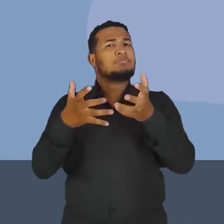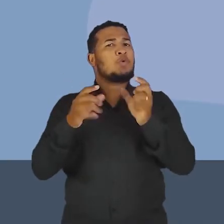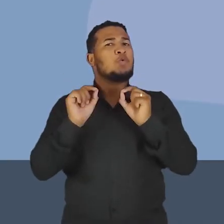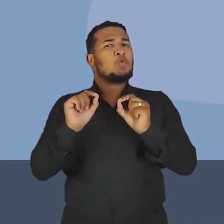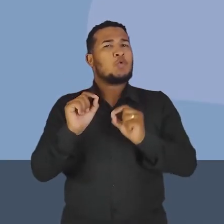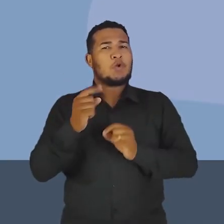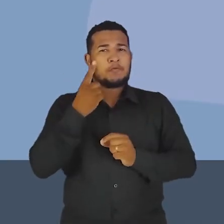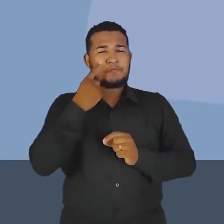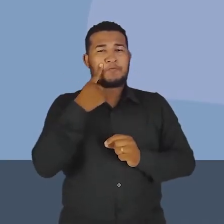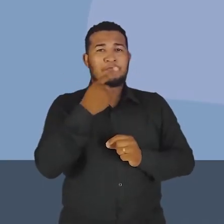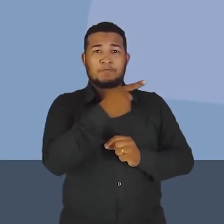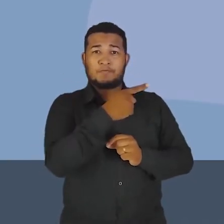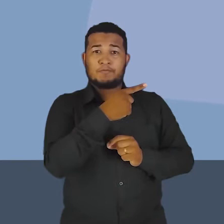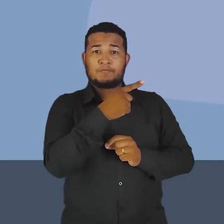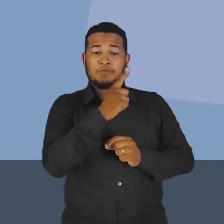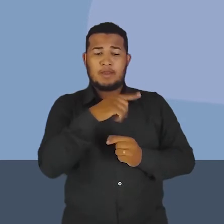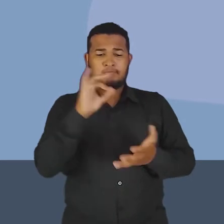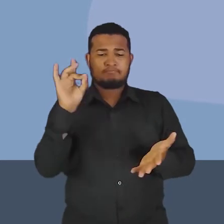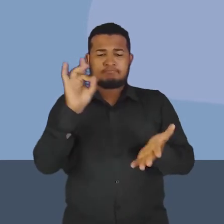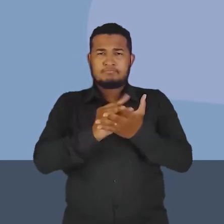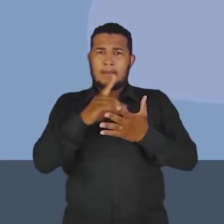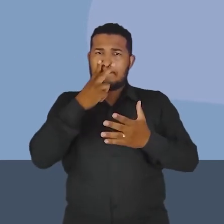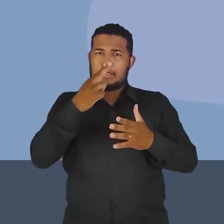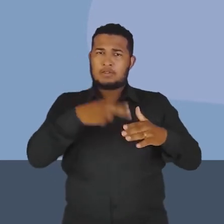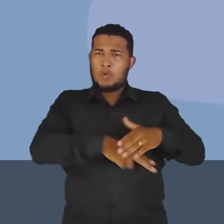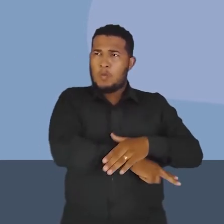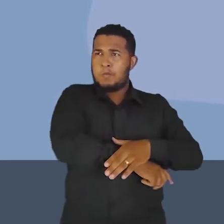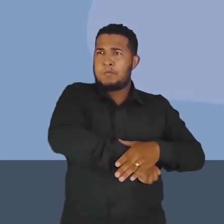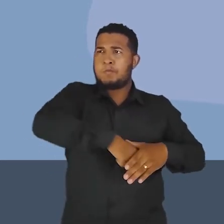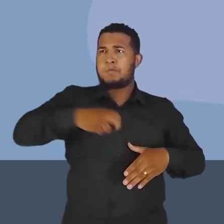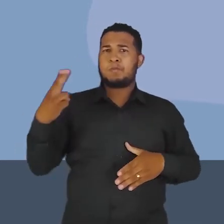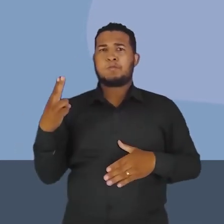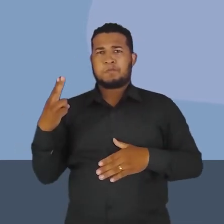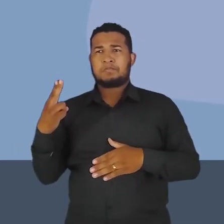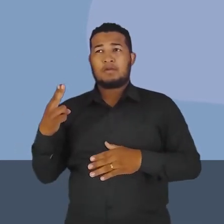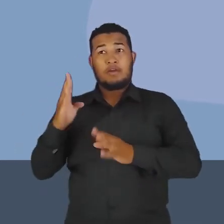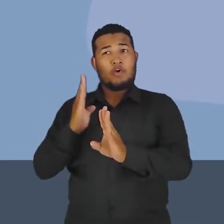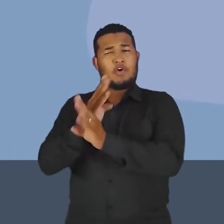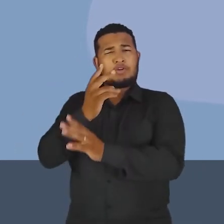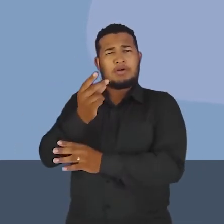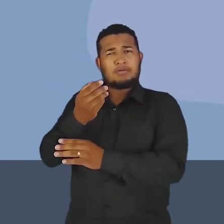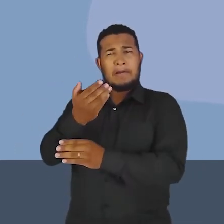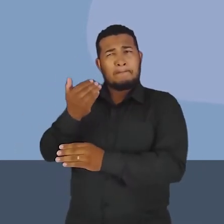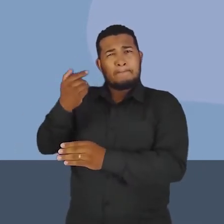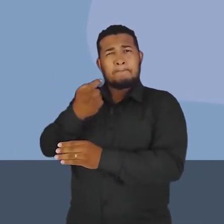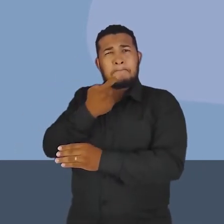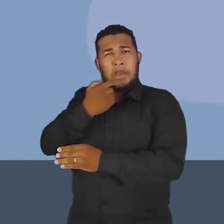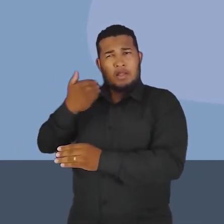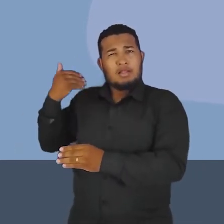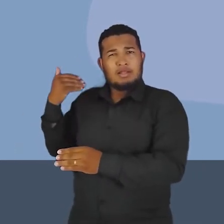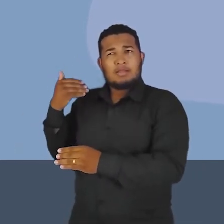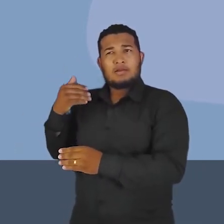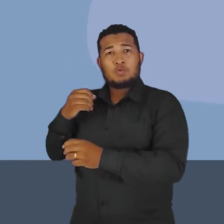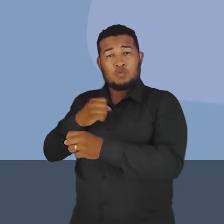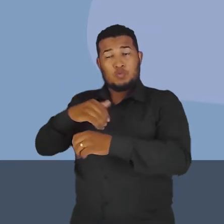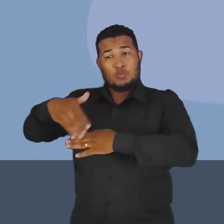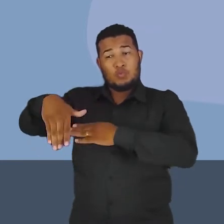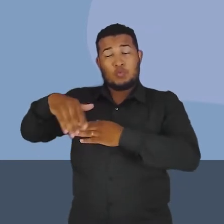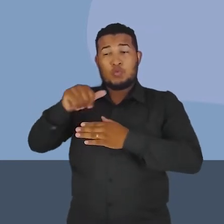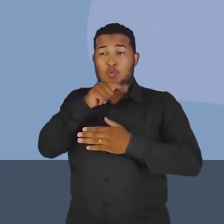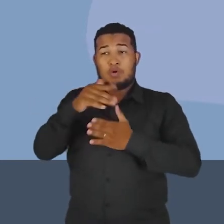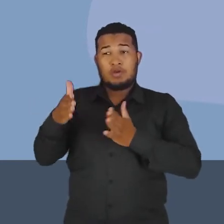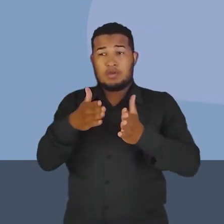é um achado, né, arqueológico que foi feito há pouco tempo atrás no Rio São Mateus, no Rio Cricaré,